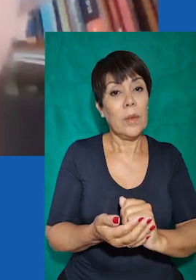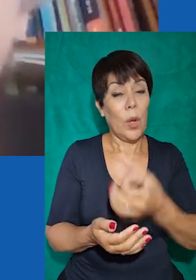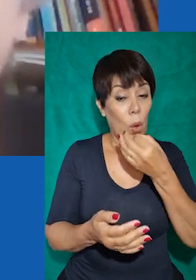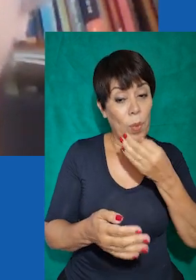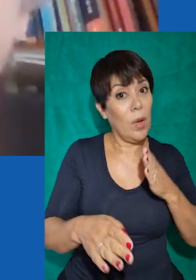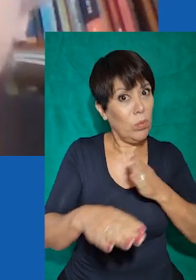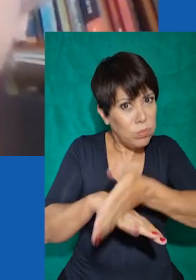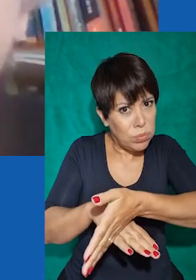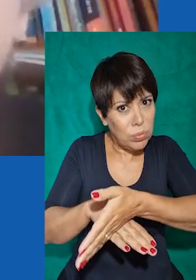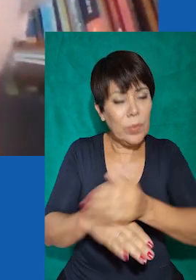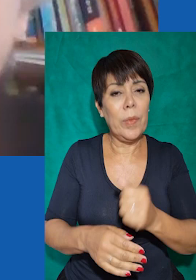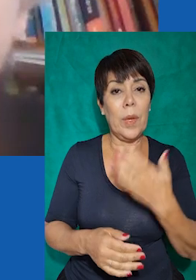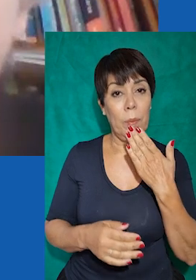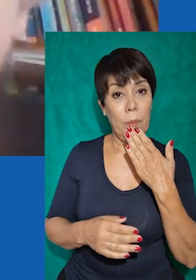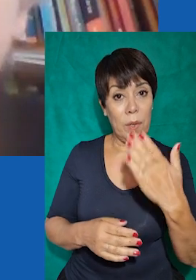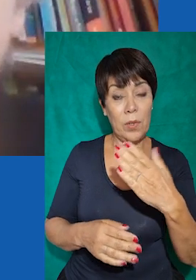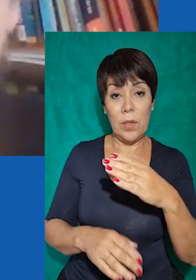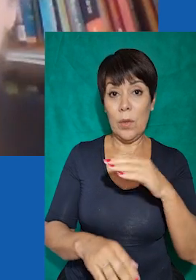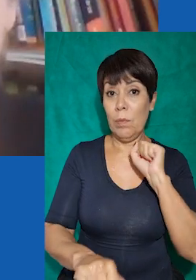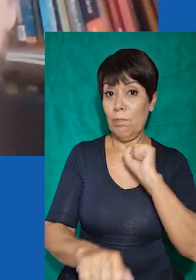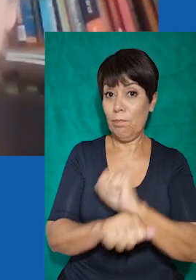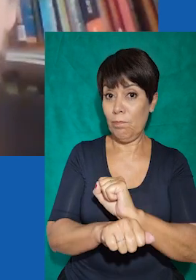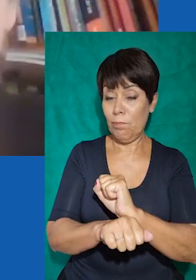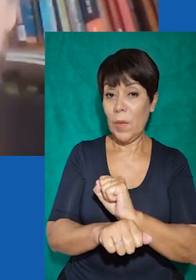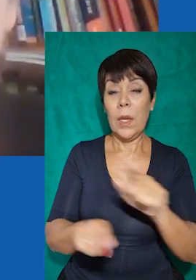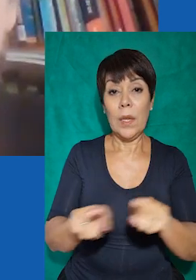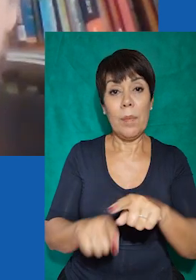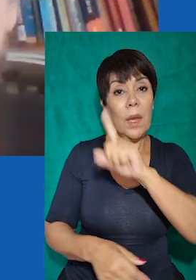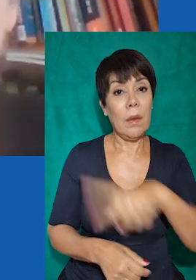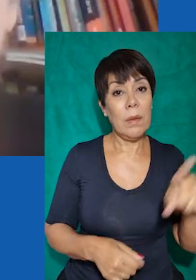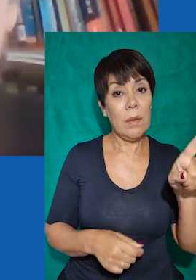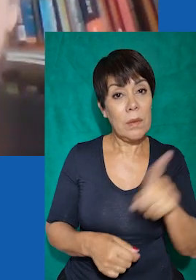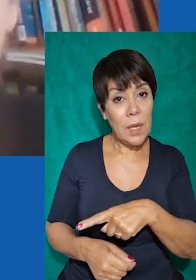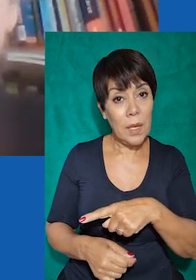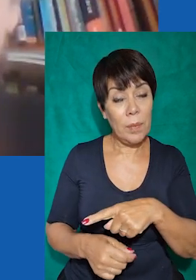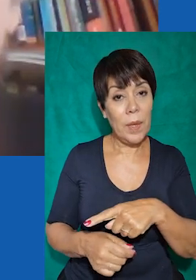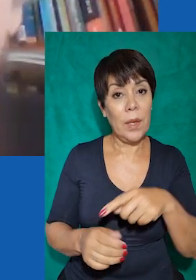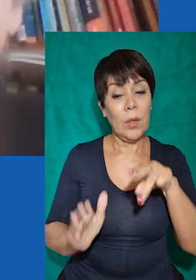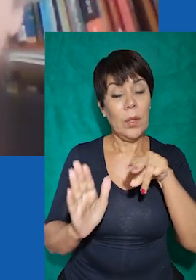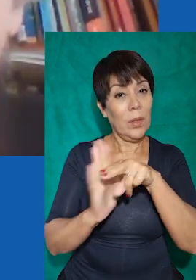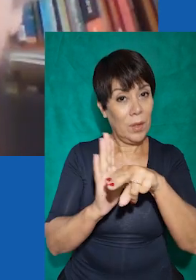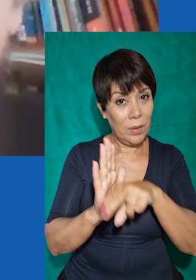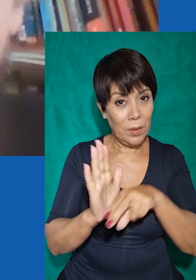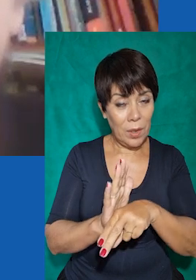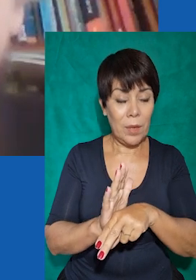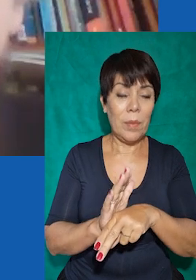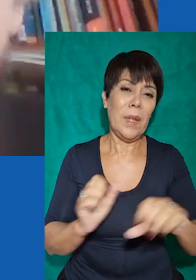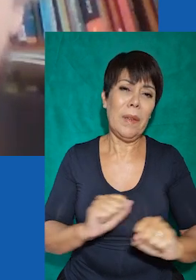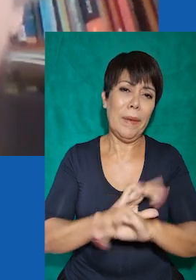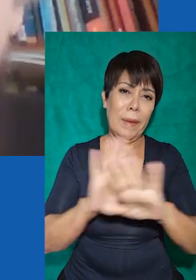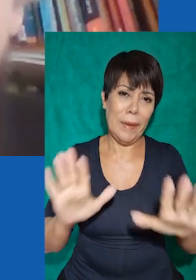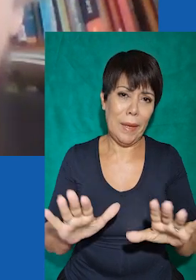e pediu a suspensão e a anulação dessa instrução normativa, que visivelmente